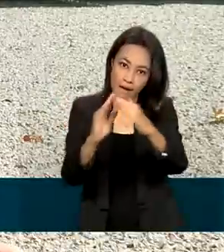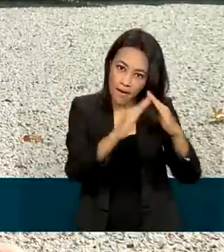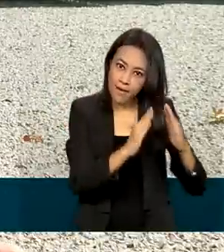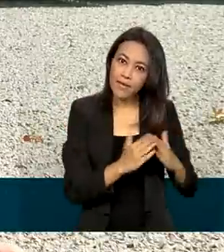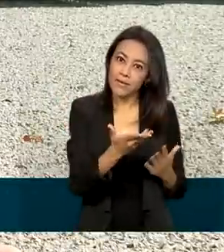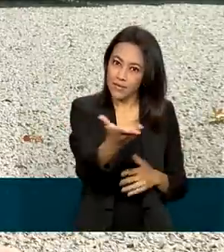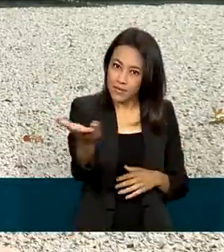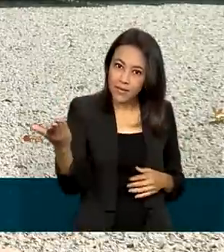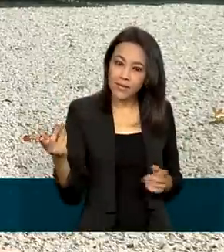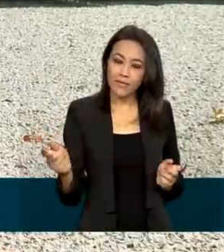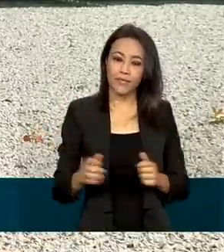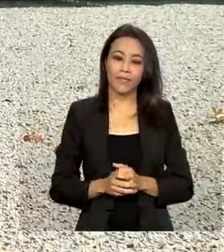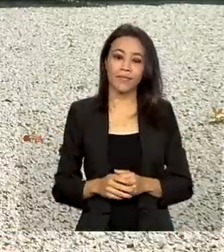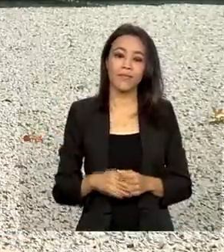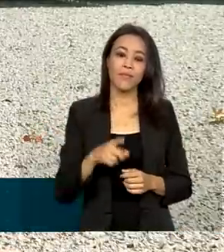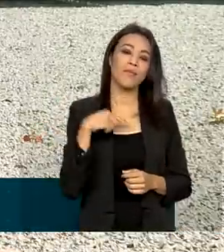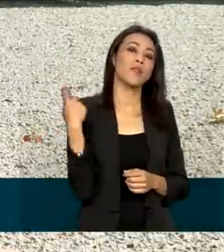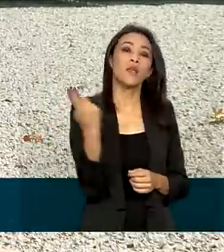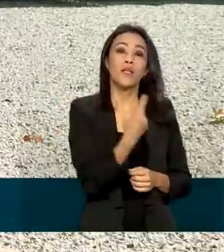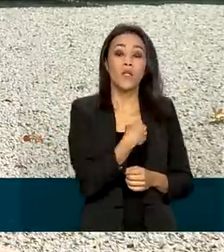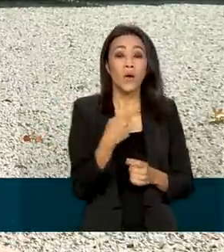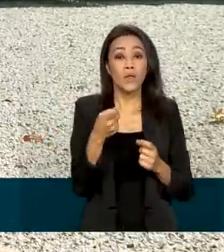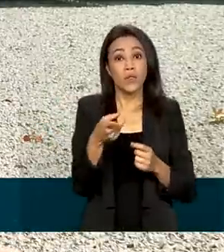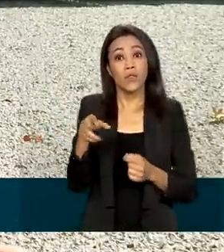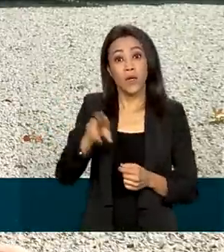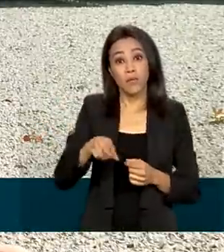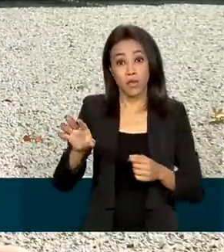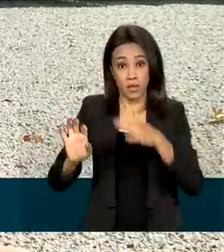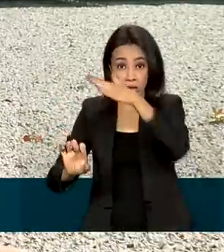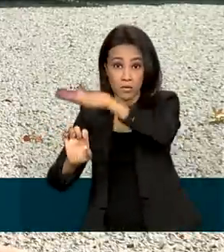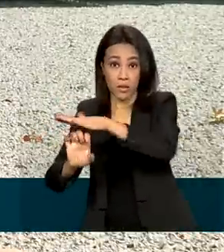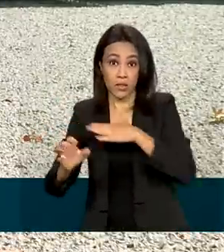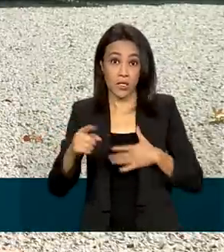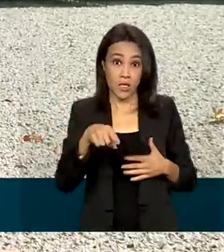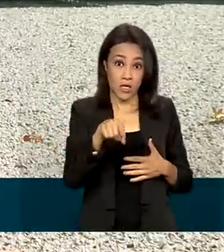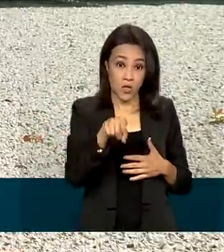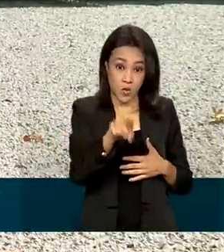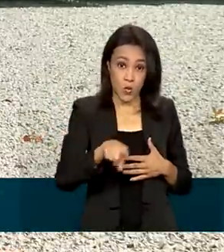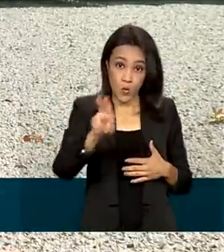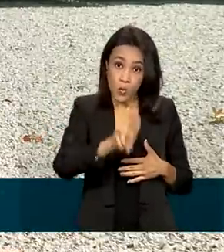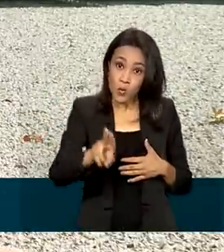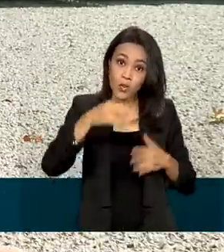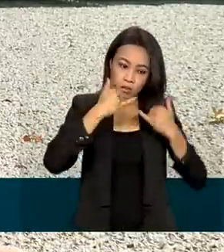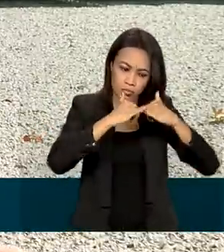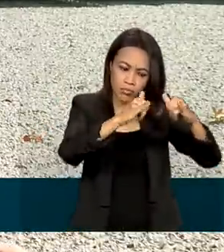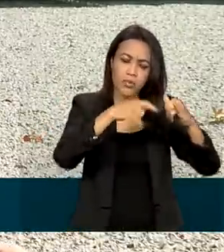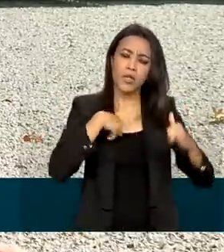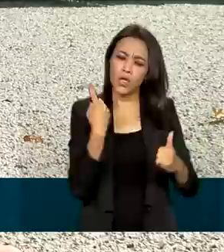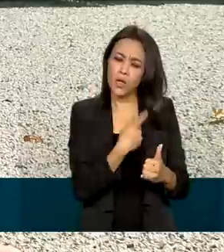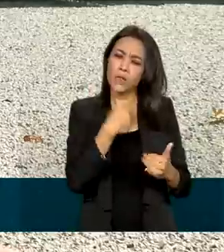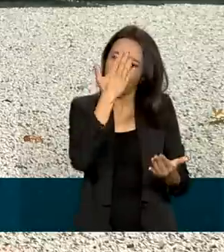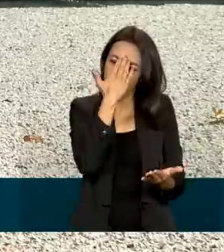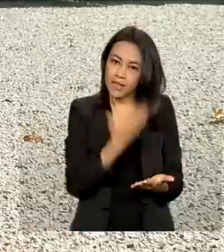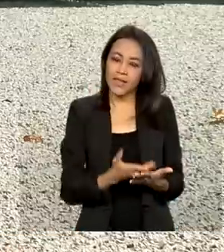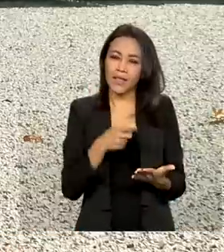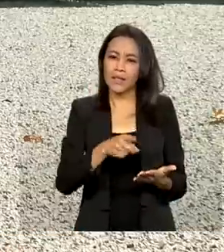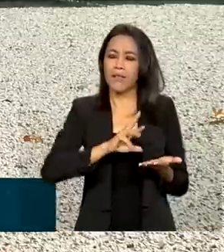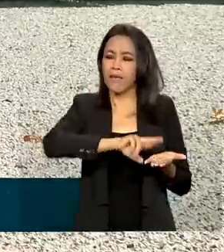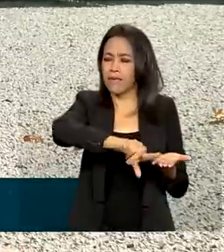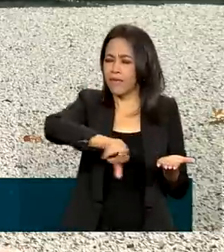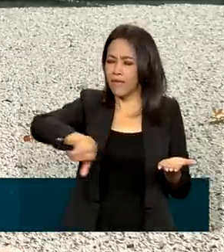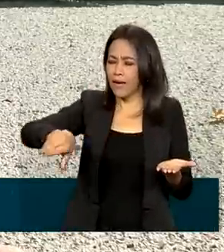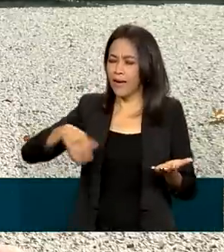geramos energia aqui, estamos injetando na rede da concessionária e nós creditamos essa energia que nós geramos aqui para várias